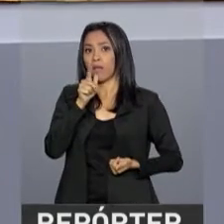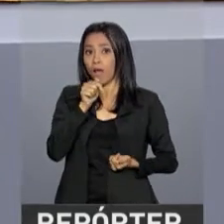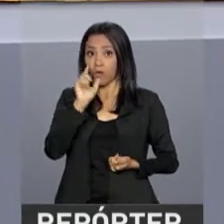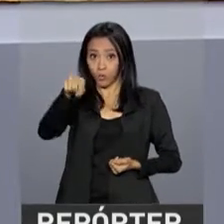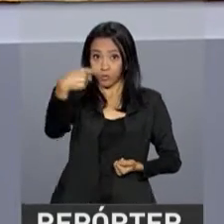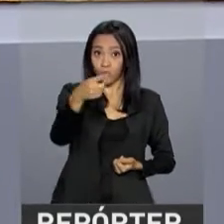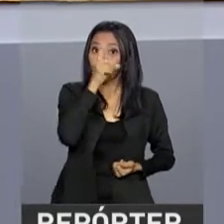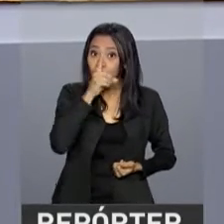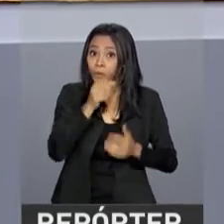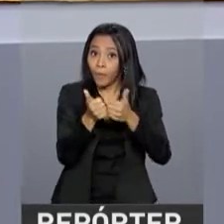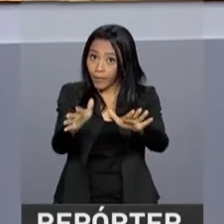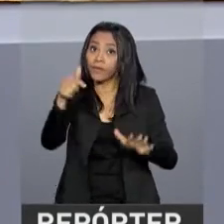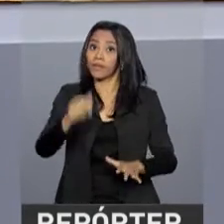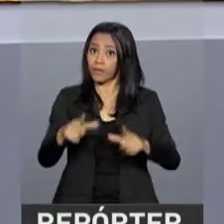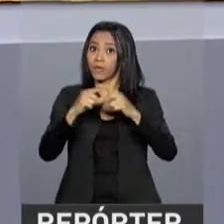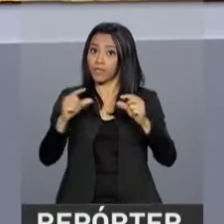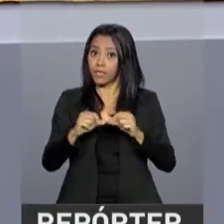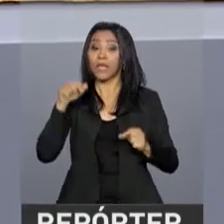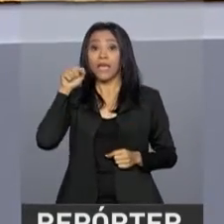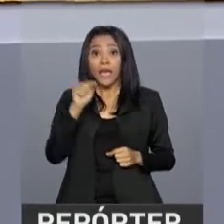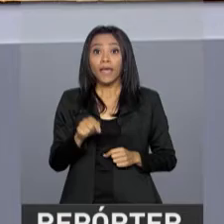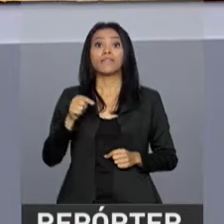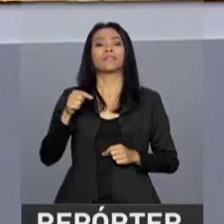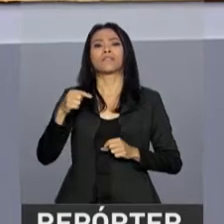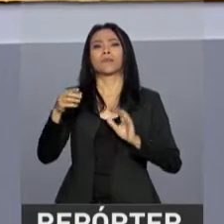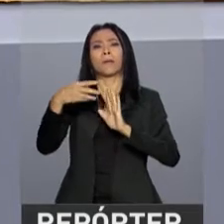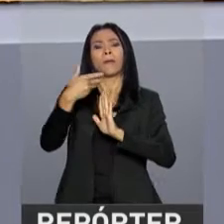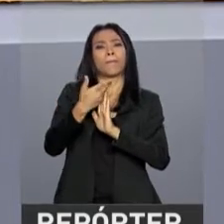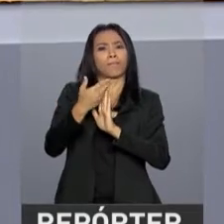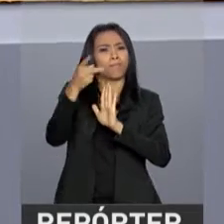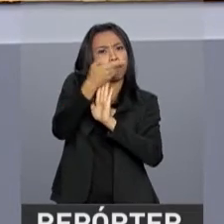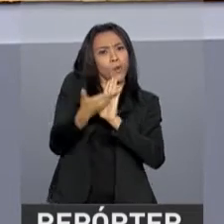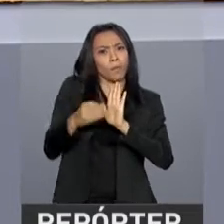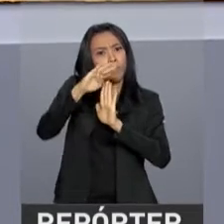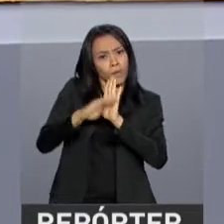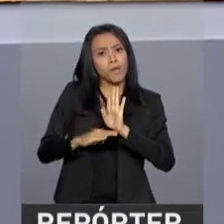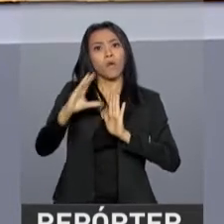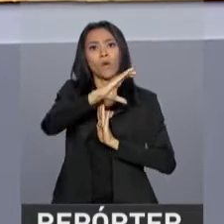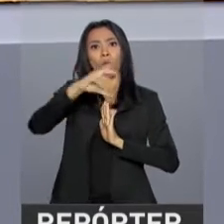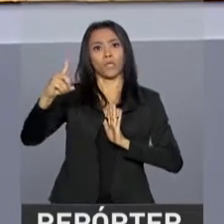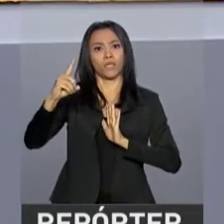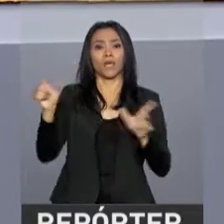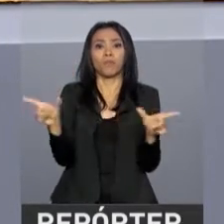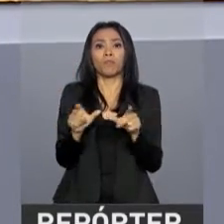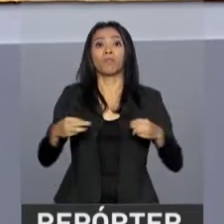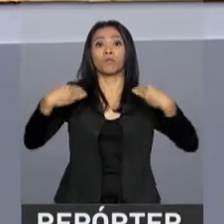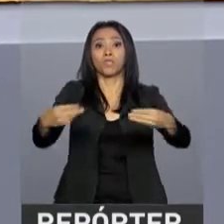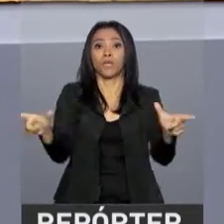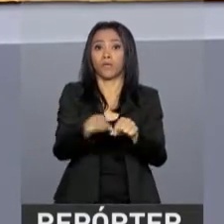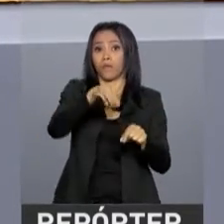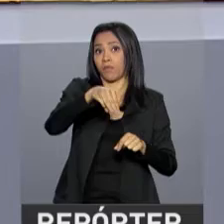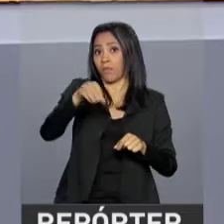brasília o programa água doce coordenado pelo ministério do meio ambiente é uma das políticas públicas que o governo federal vai apresentar